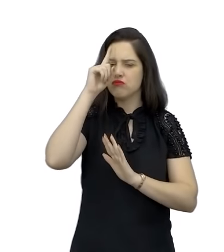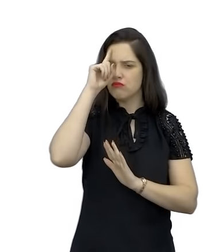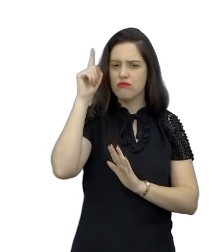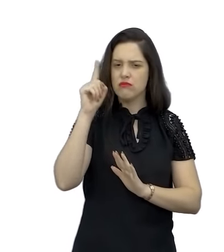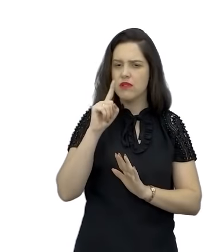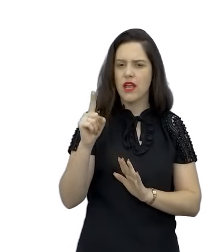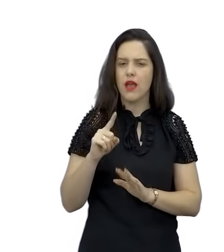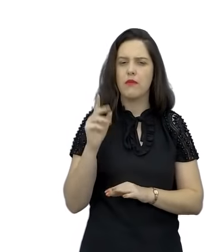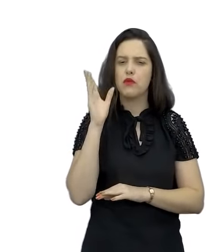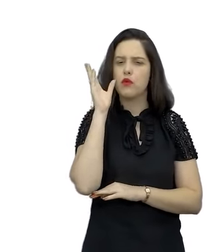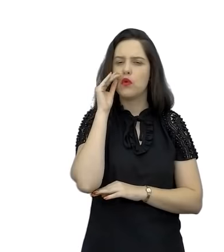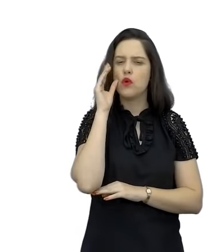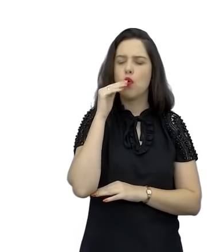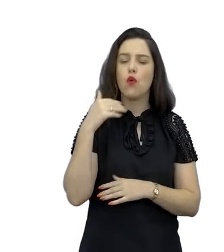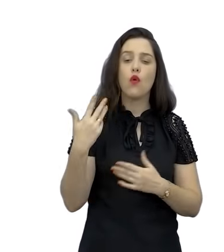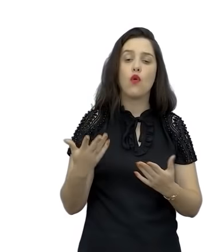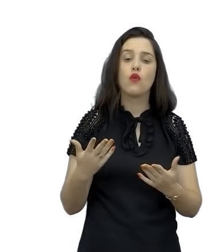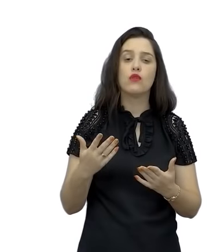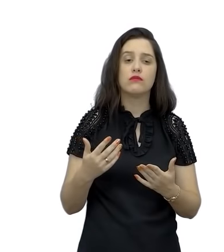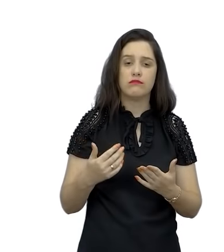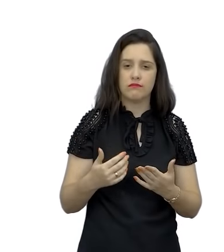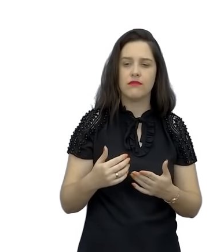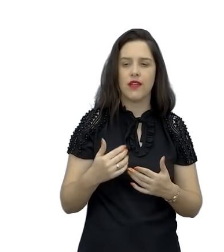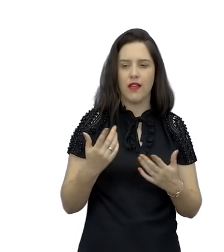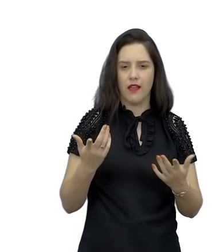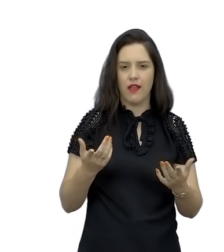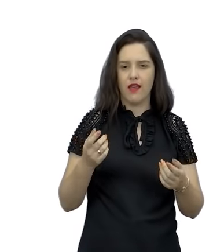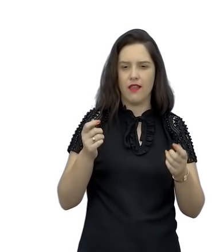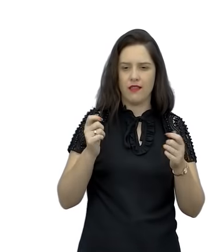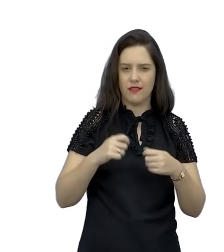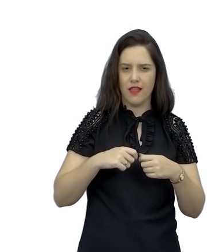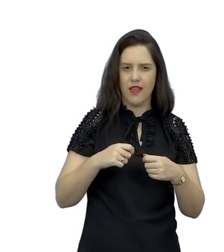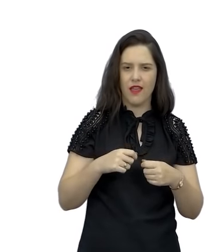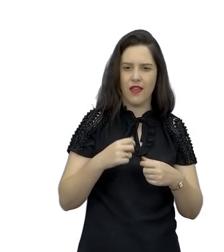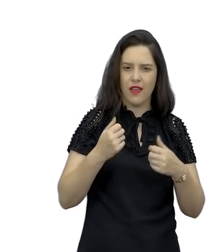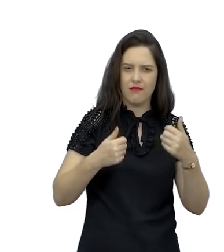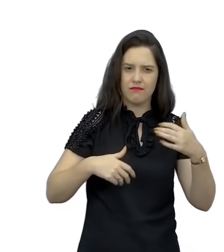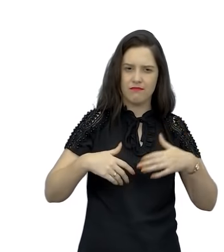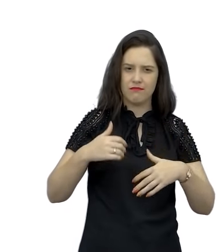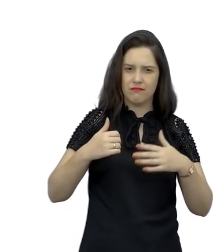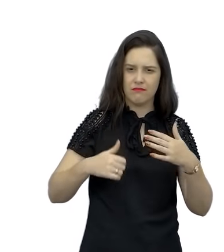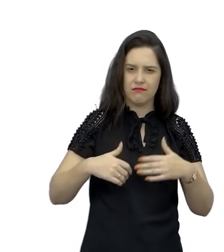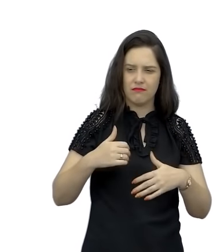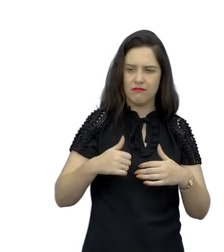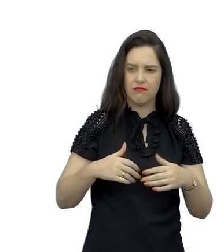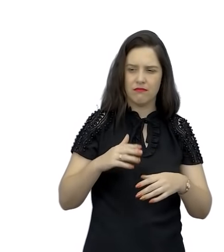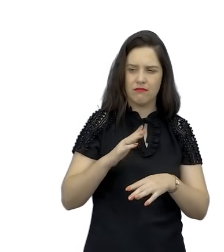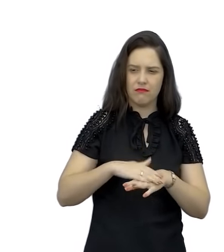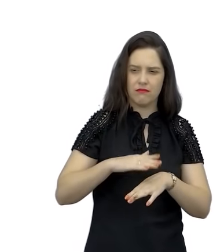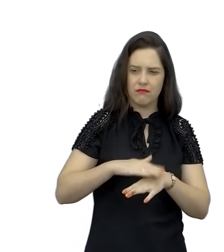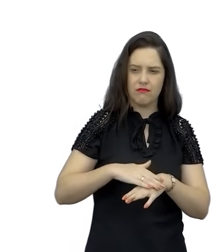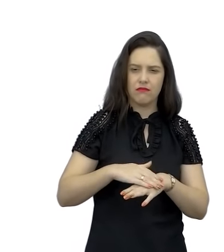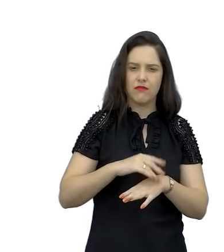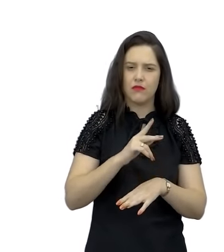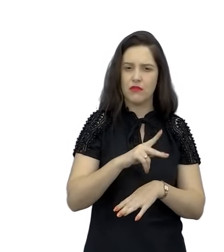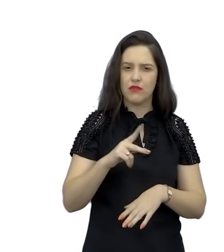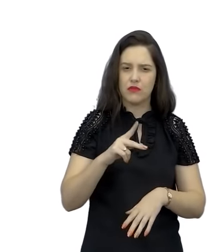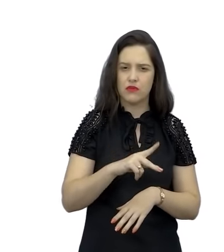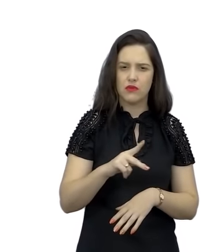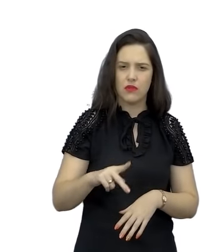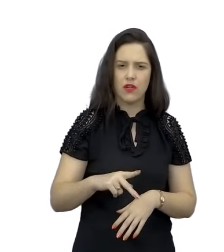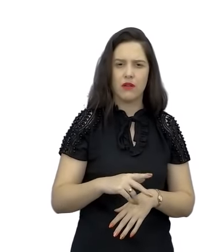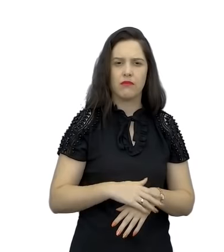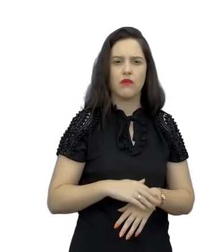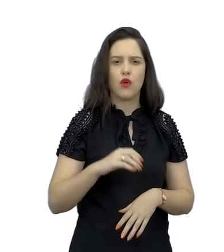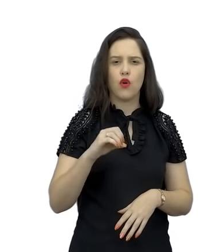em resolver. Então, aqui a gente vai trabalhar um pouquinho com essa metodologia que a professora Unoshiki nos traz,